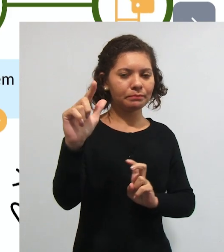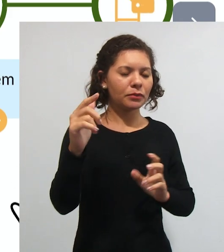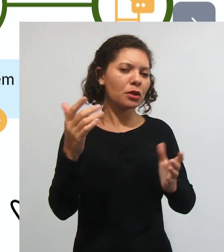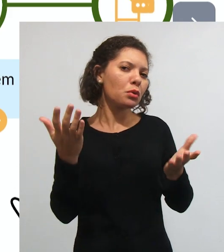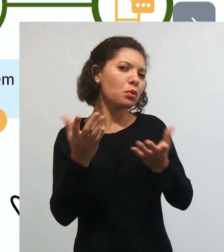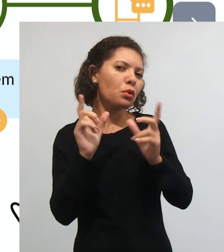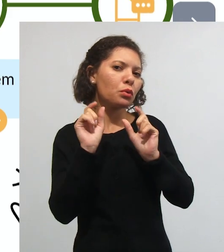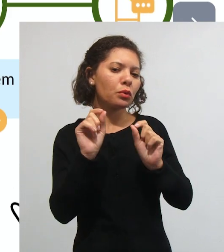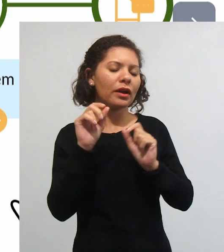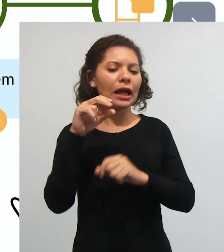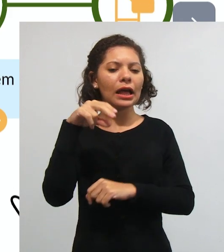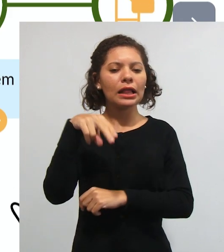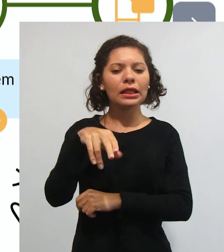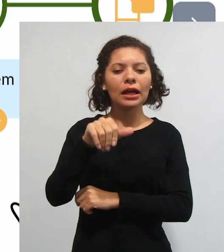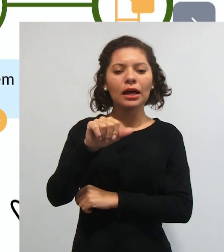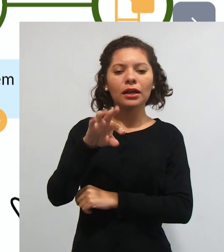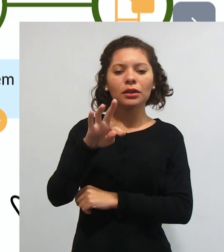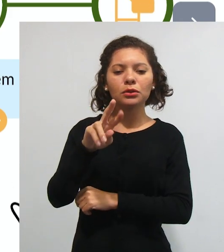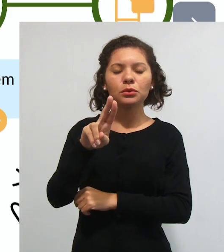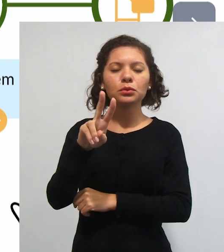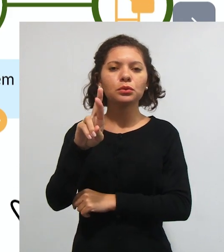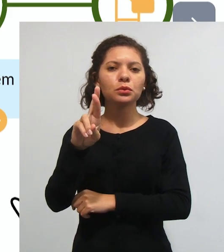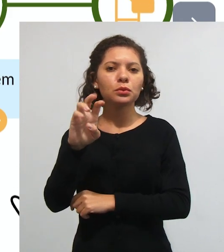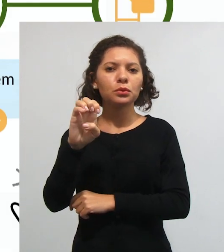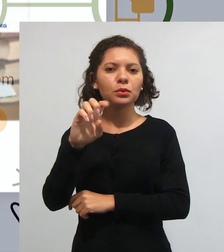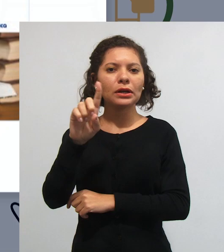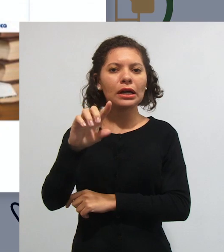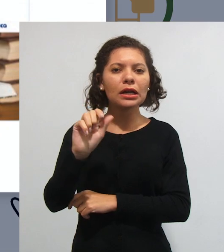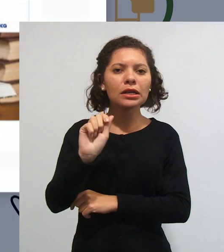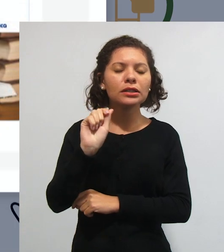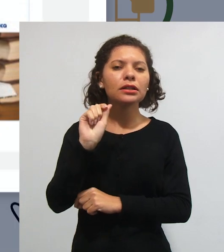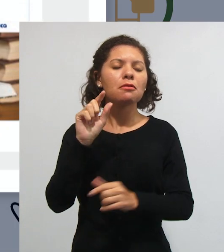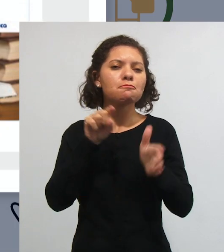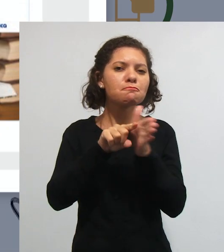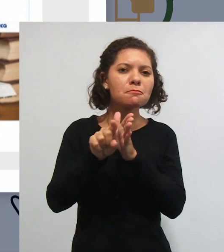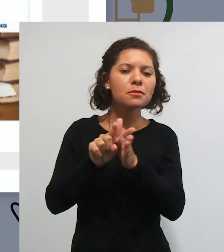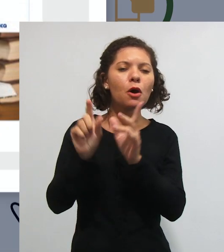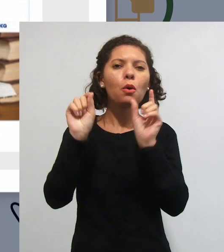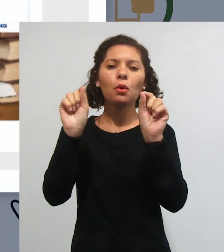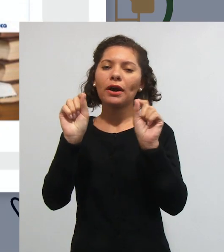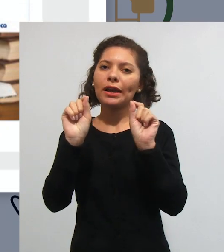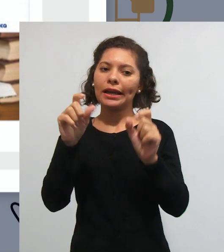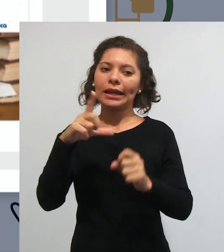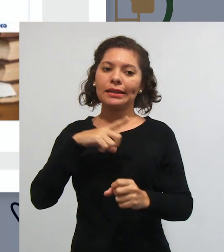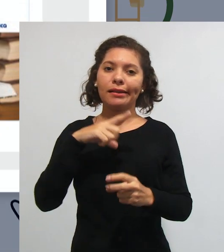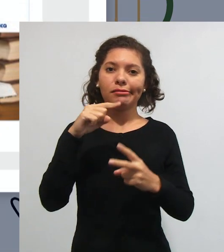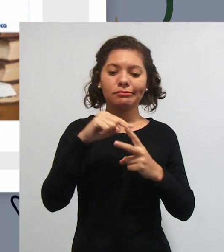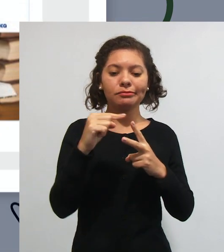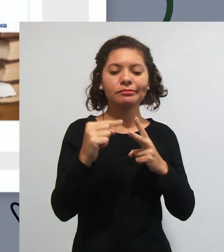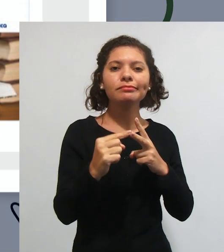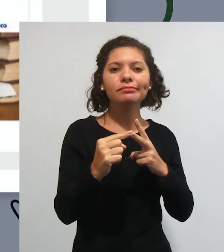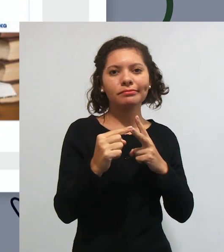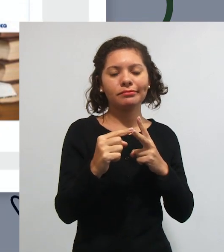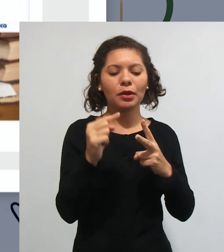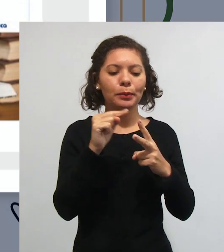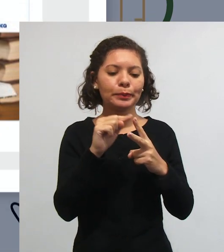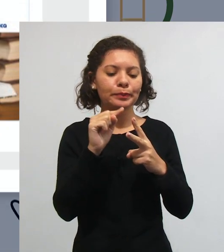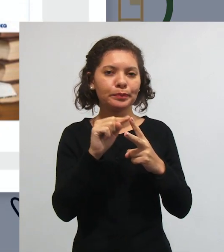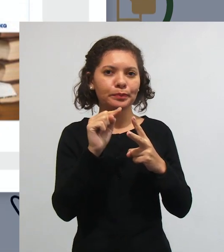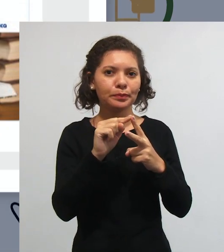da sua pesquisa. Basicamente, você tem dois elementos. Você tem a pesquisa